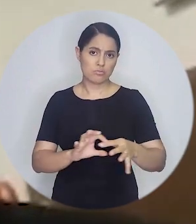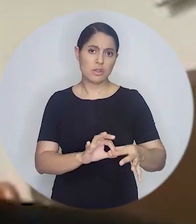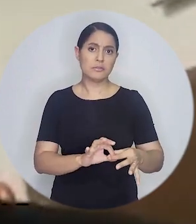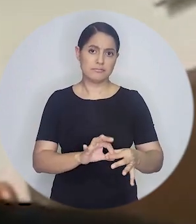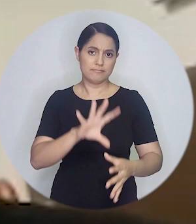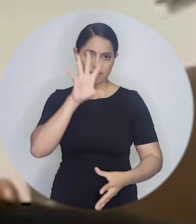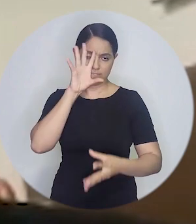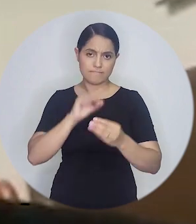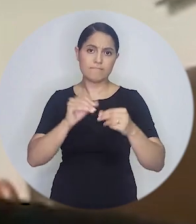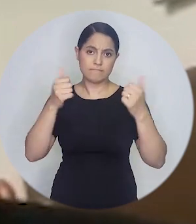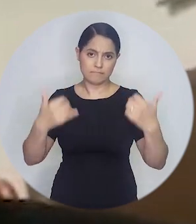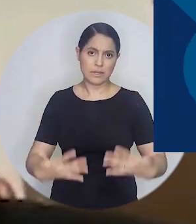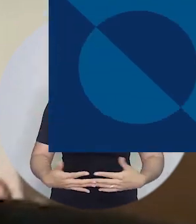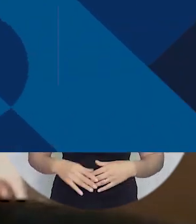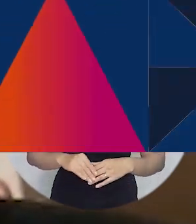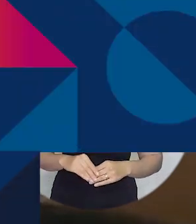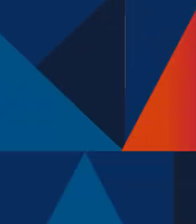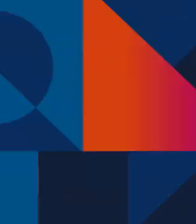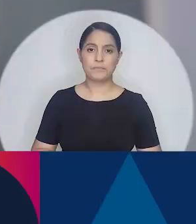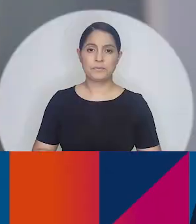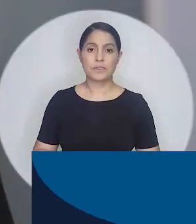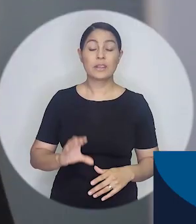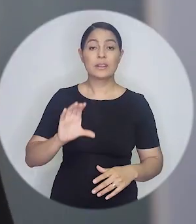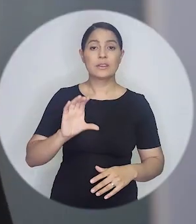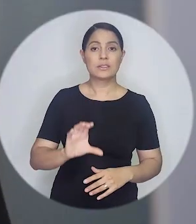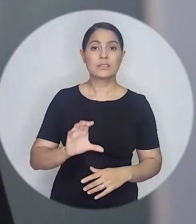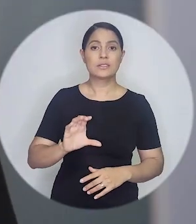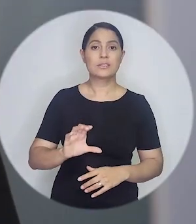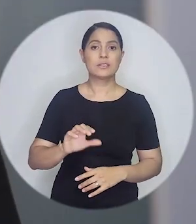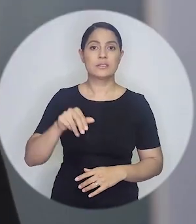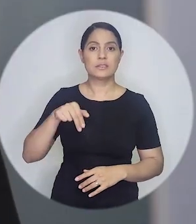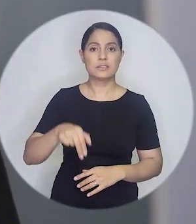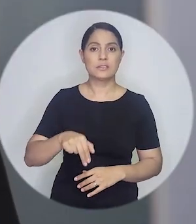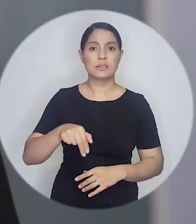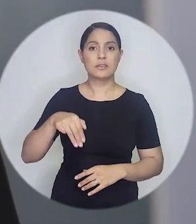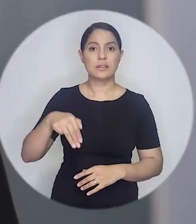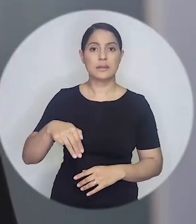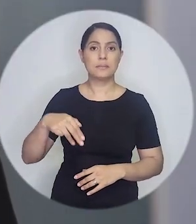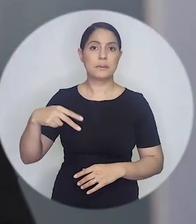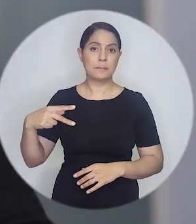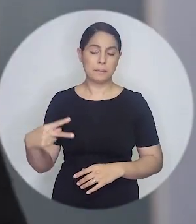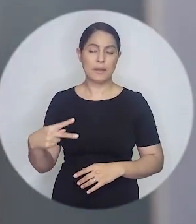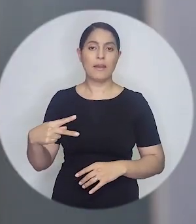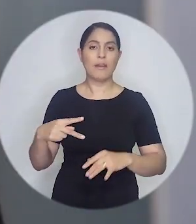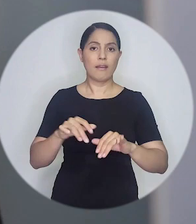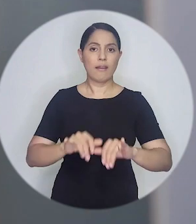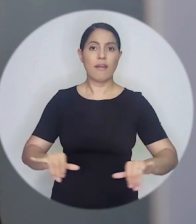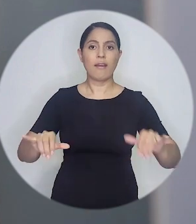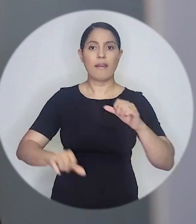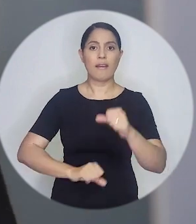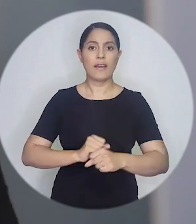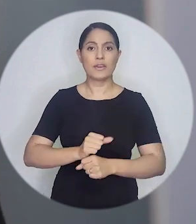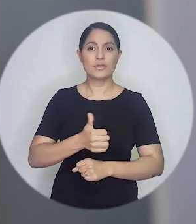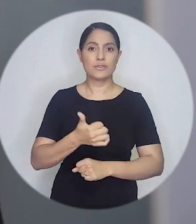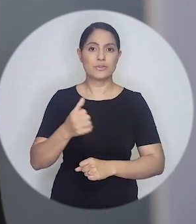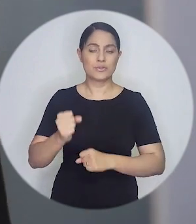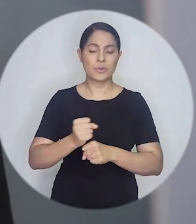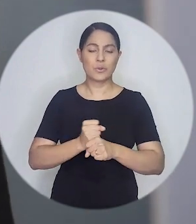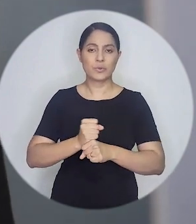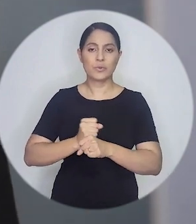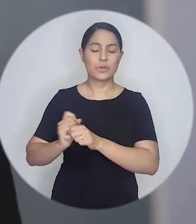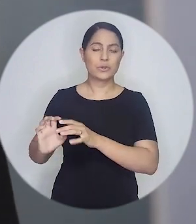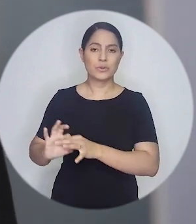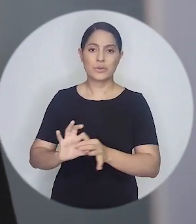forma proporcional e fundamentada. O Conselho Nacional do Ministério Público completou 18 anos atuando em favor